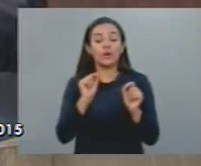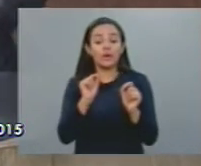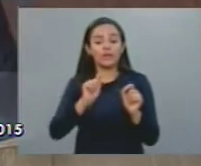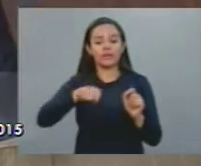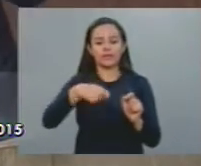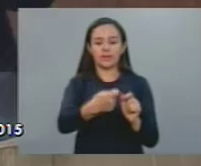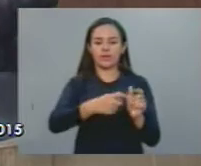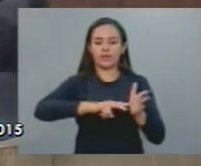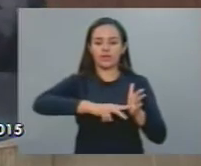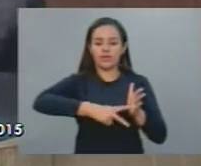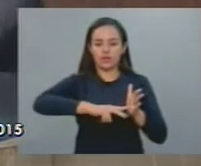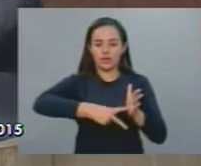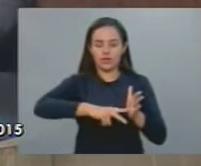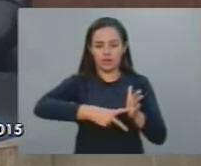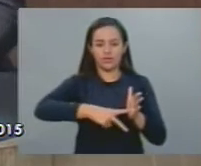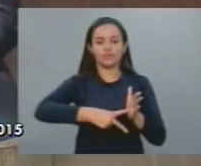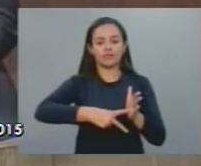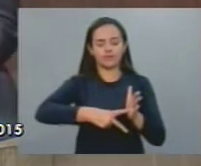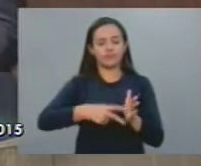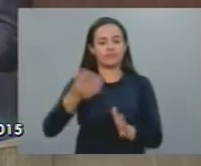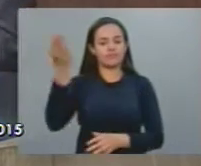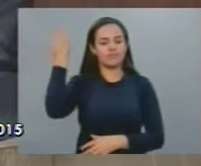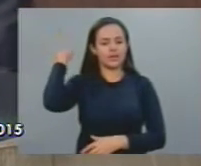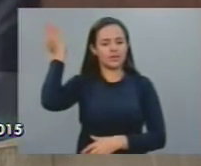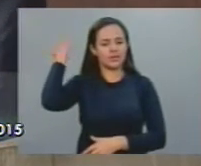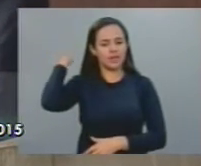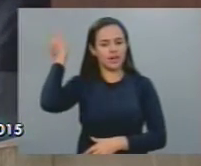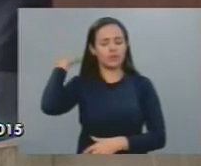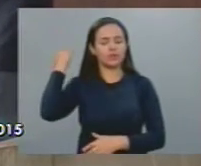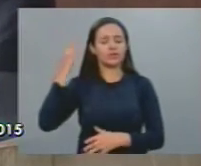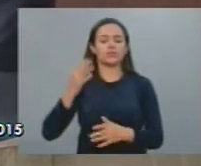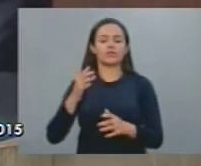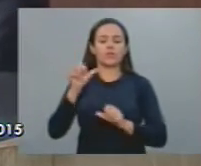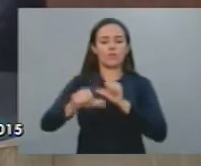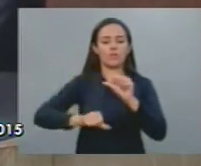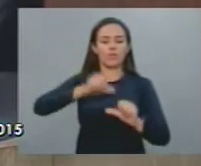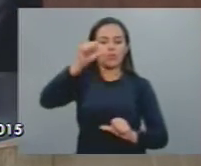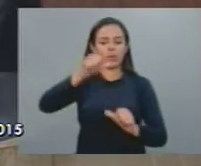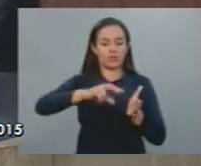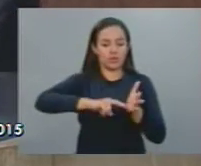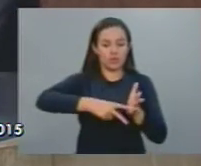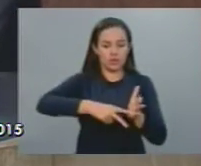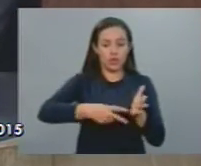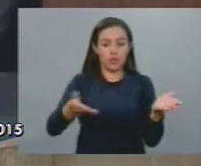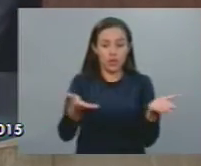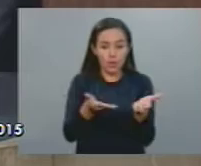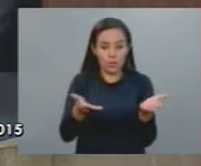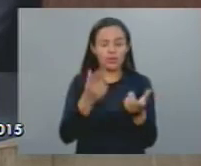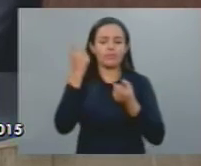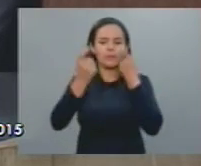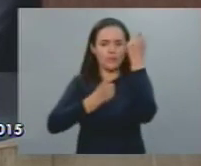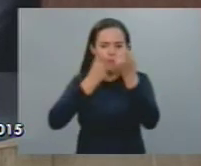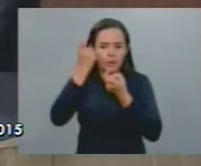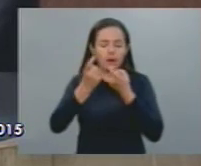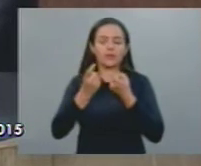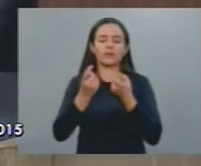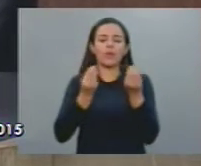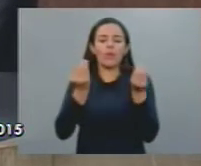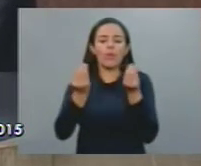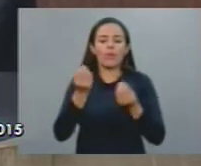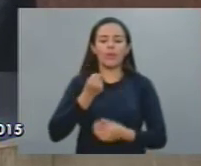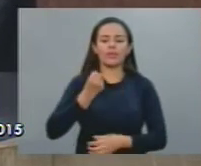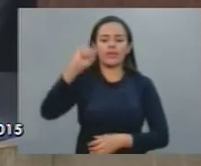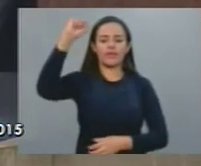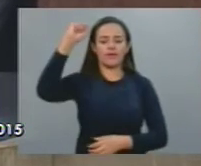sindicais daquele que era antes um sindicalismo independente e altivo, muito mais preocupado na defesa de